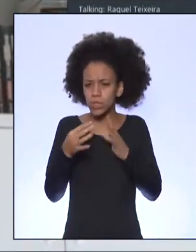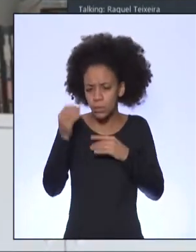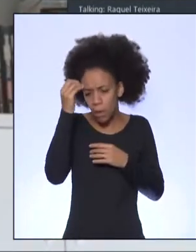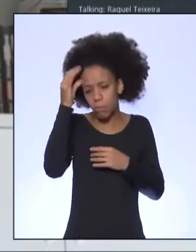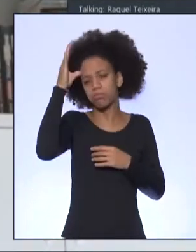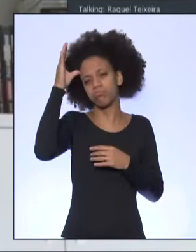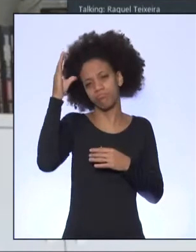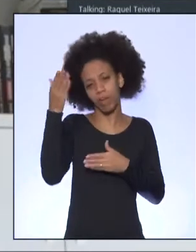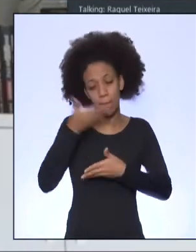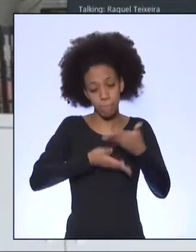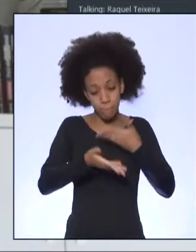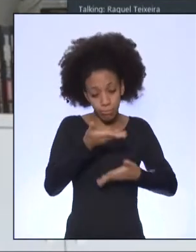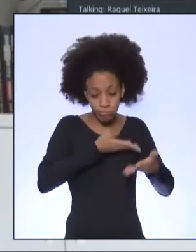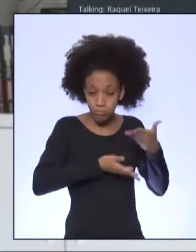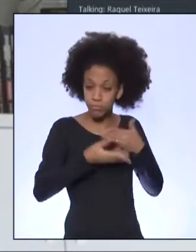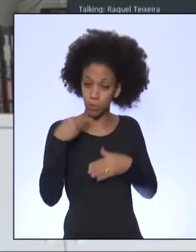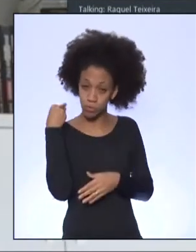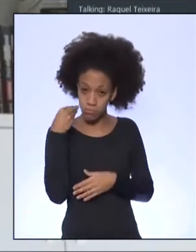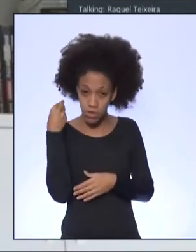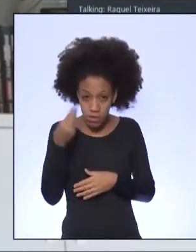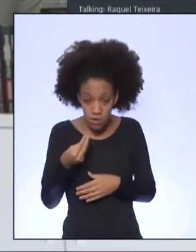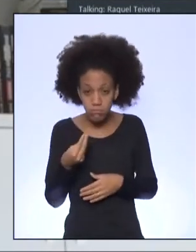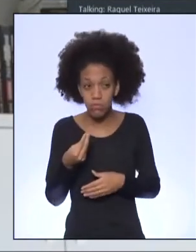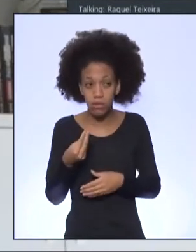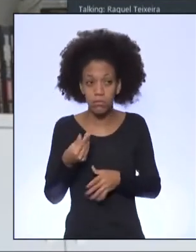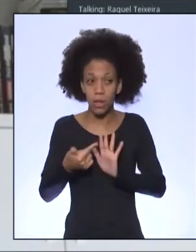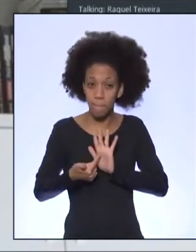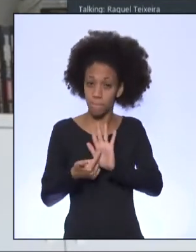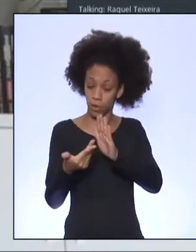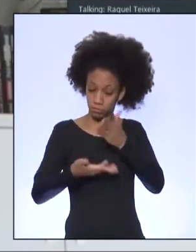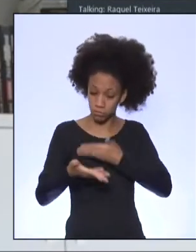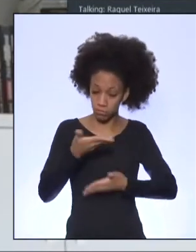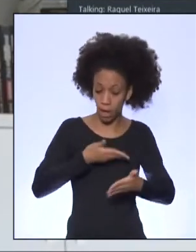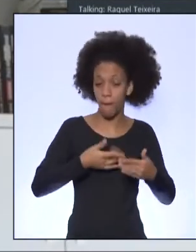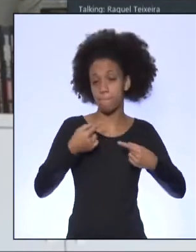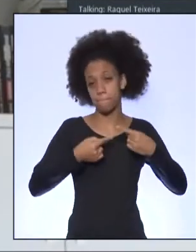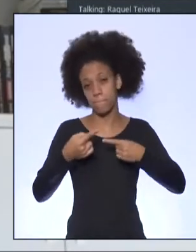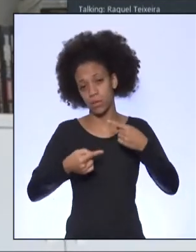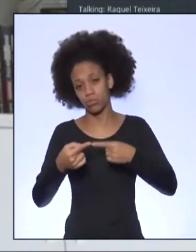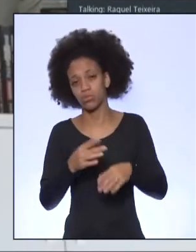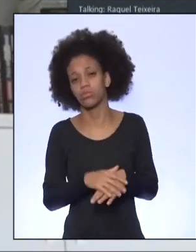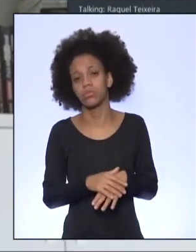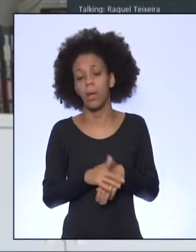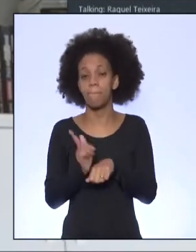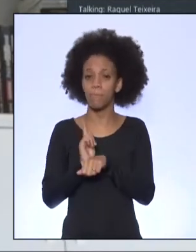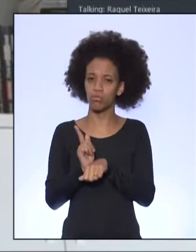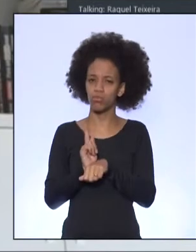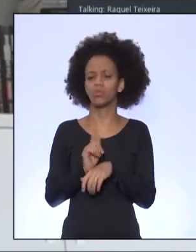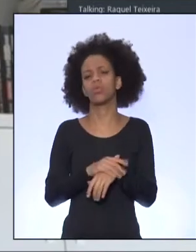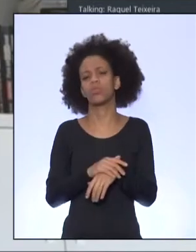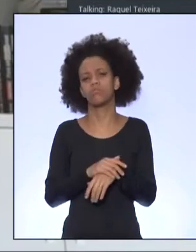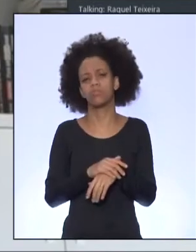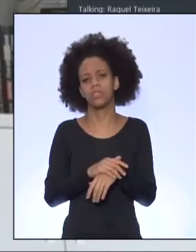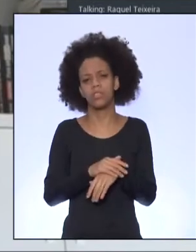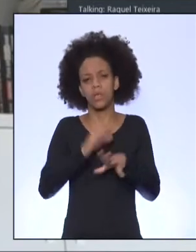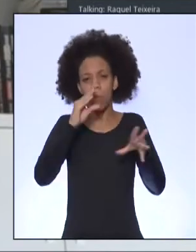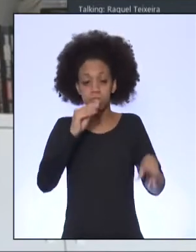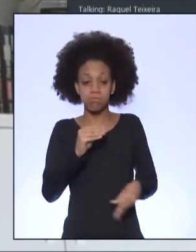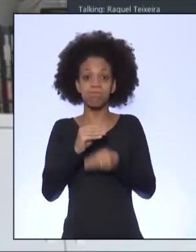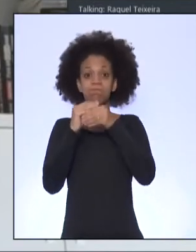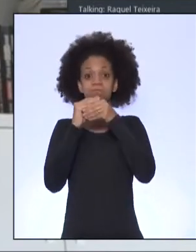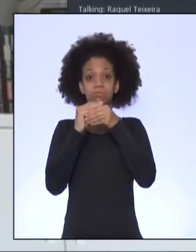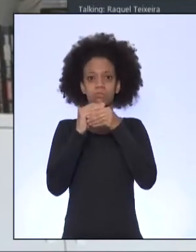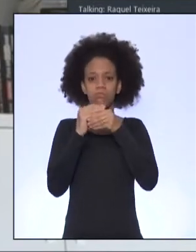pesquisadores trazem para o conselho para serem discutidos pelos gestores, são aplicados